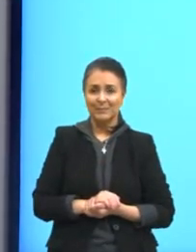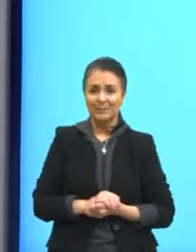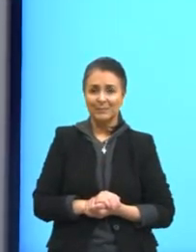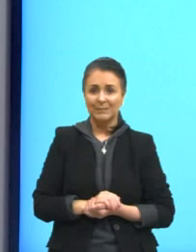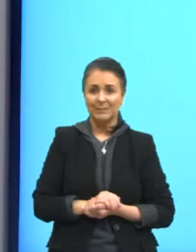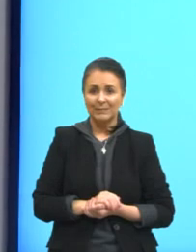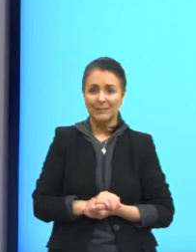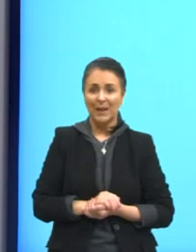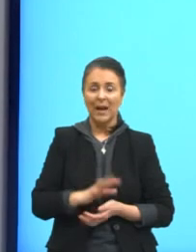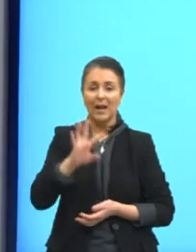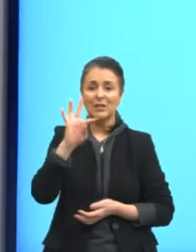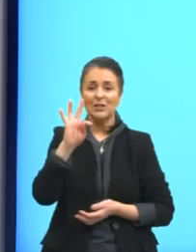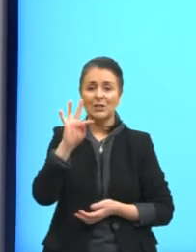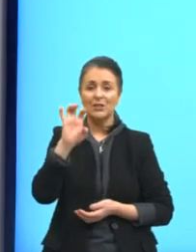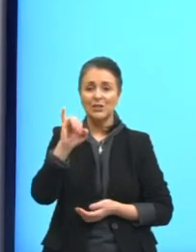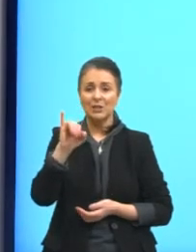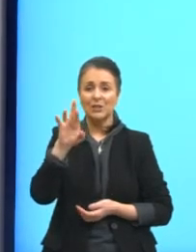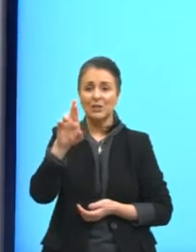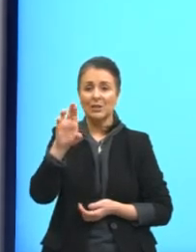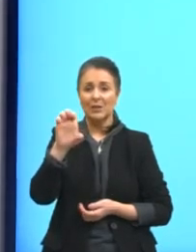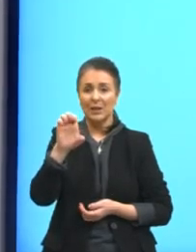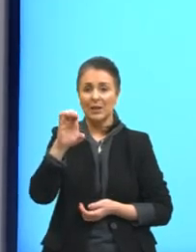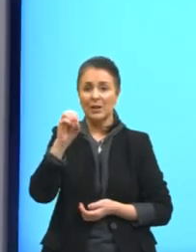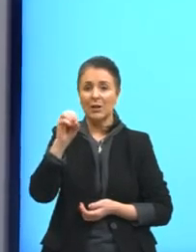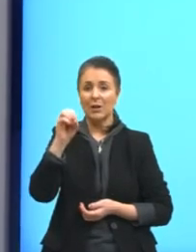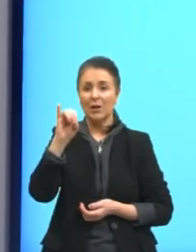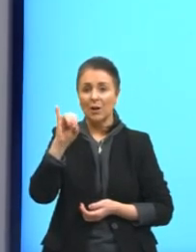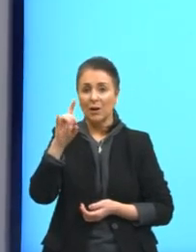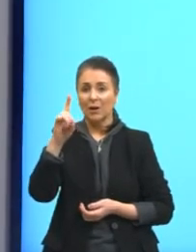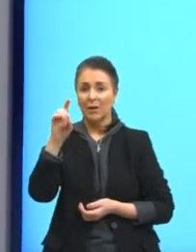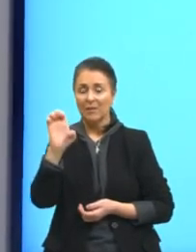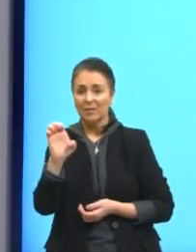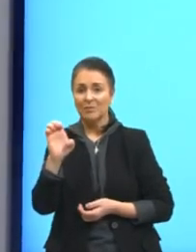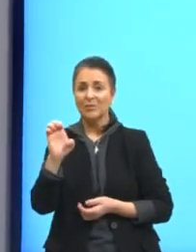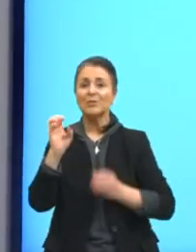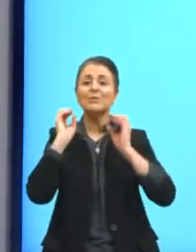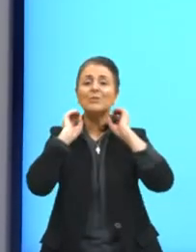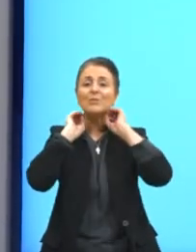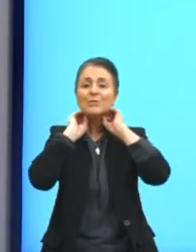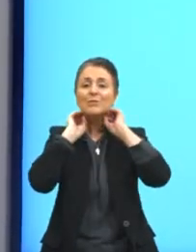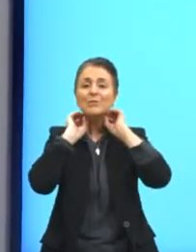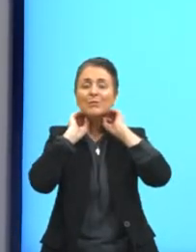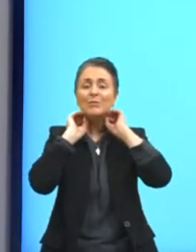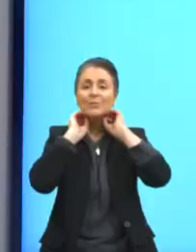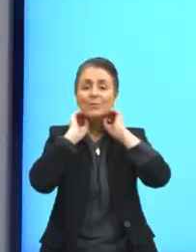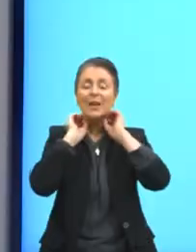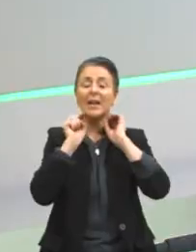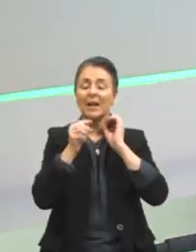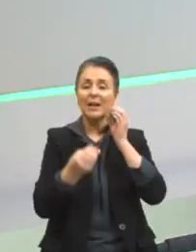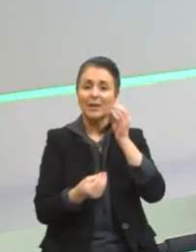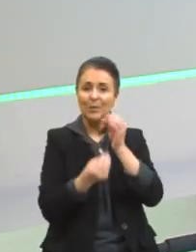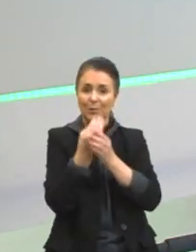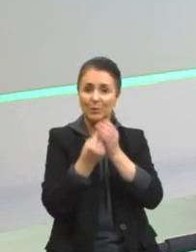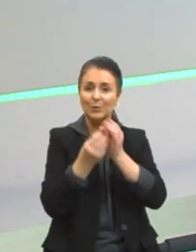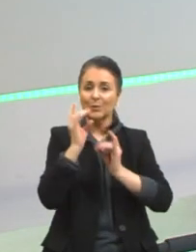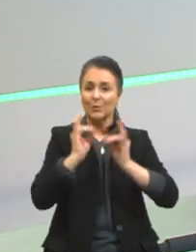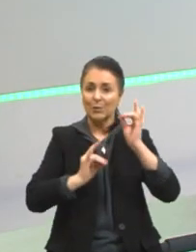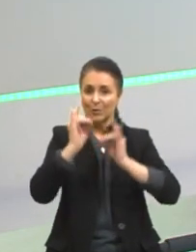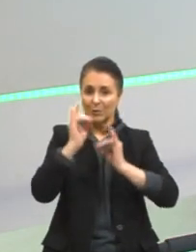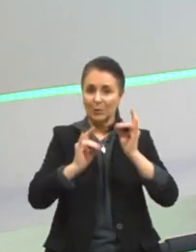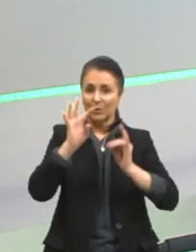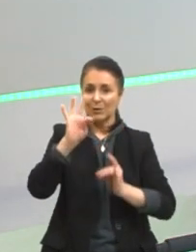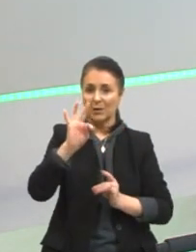a tireoide não tem nem como não tem nem como refutar tá então a tireoide vai produzir o hormônio T3 e T4